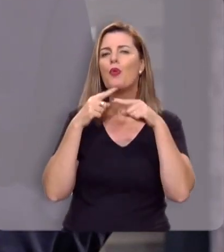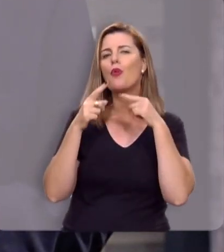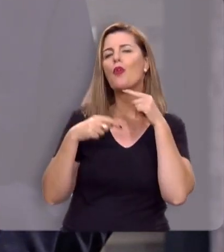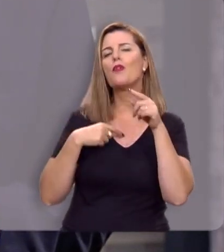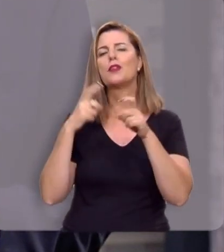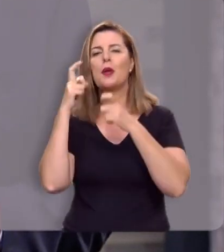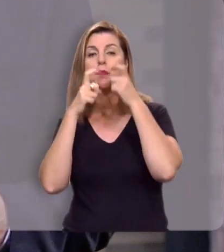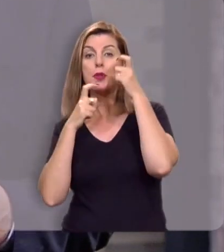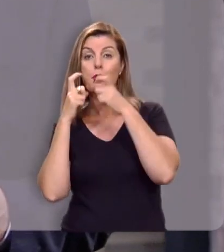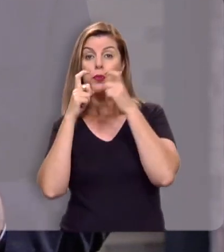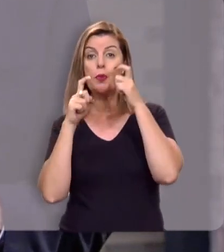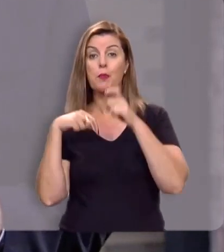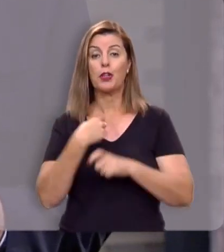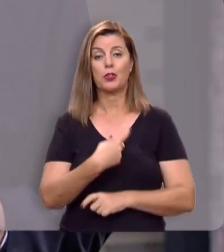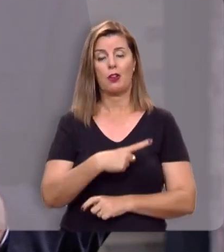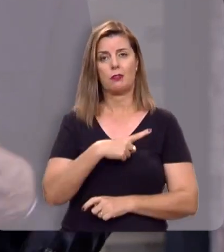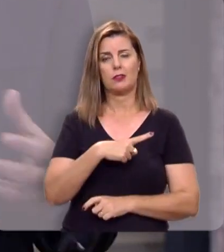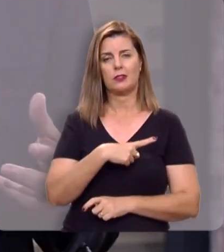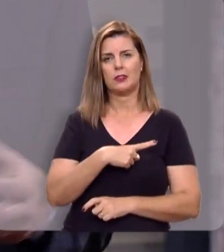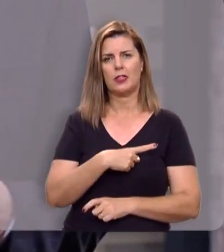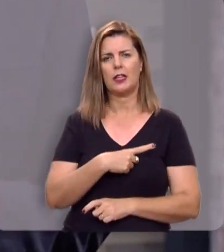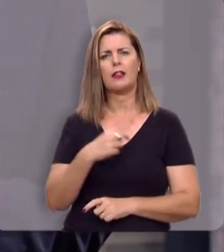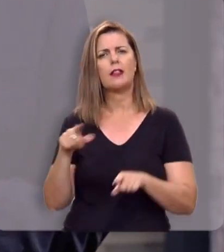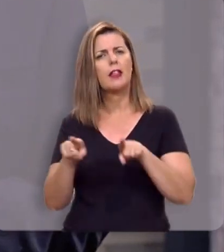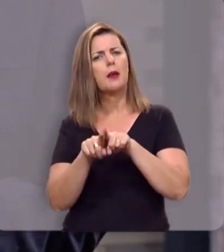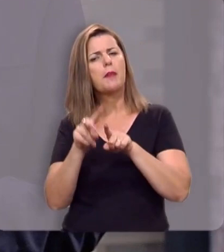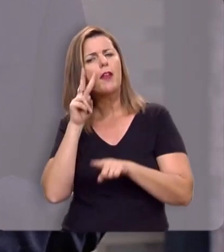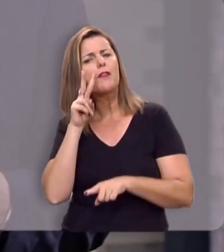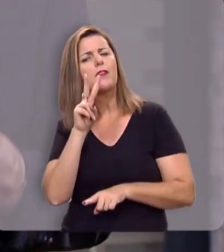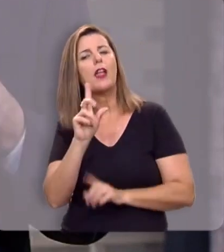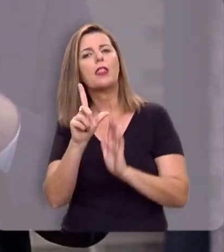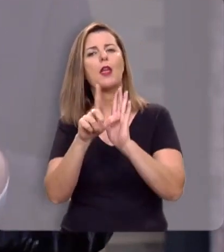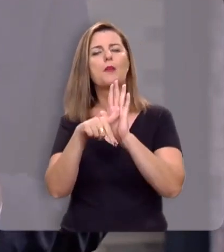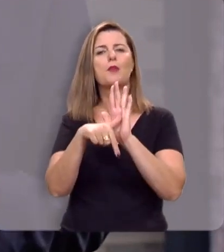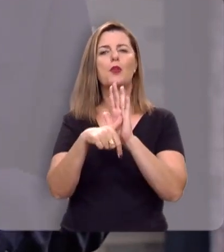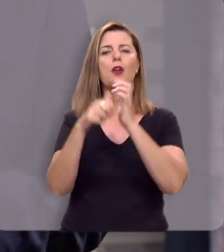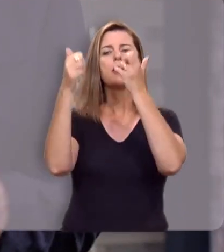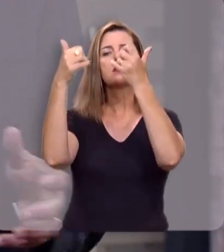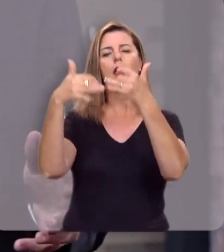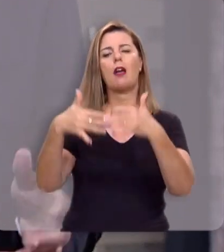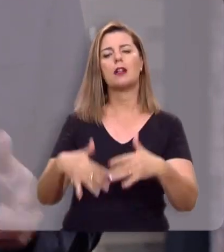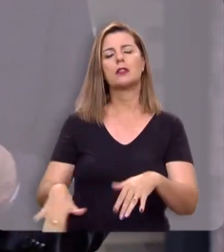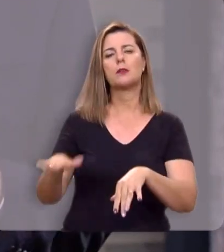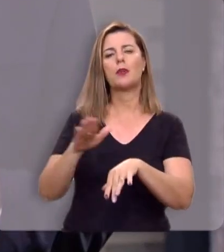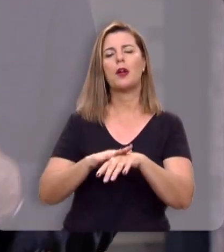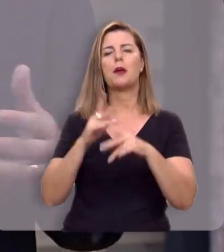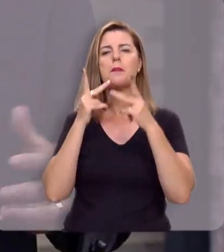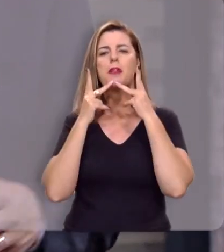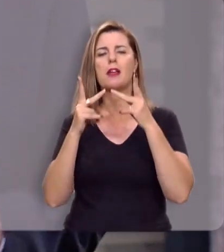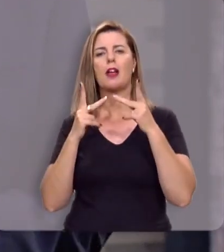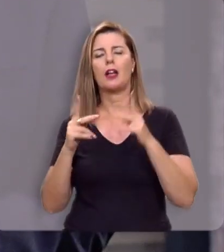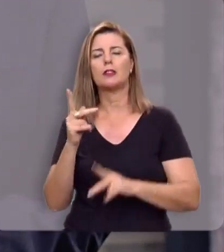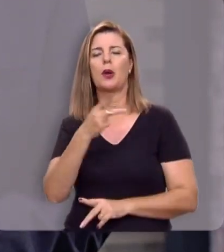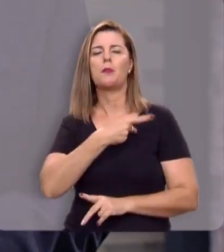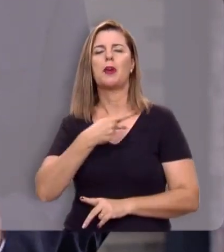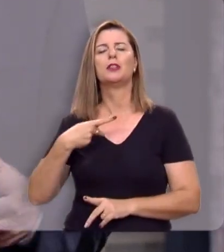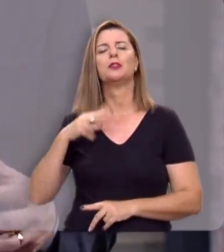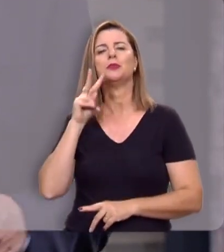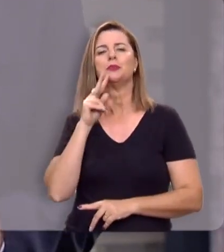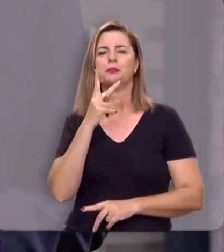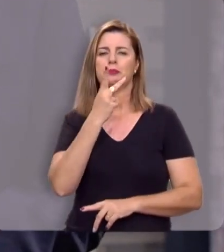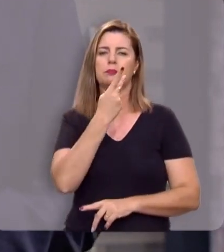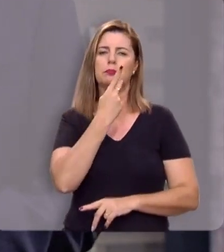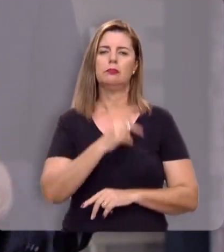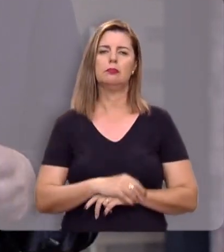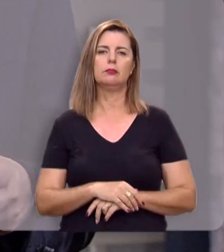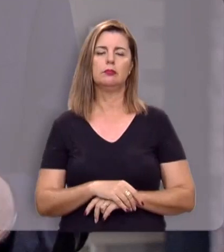essas preocupações, que nós também ouviremos depois esclarecimentos por meio da mensagem do pastor Hernandes